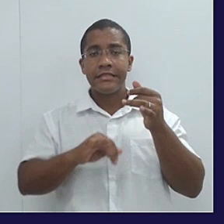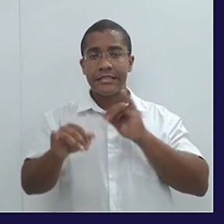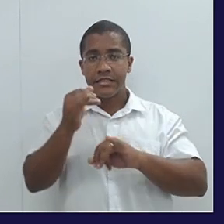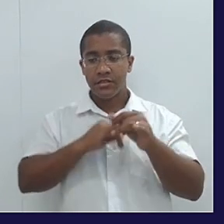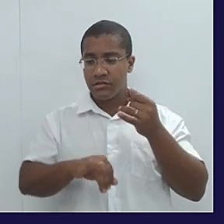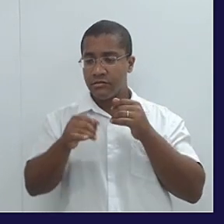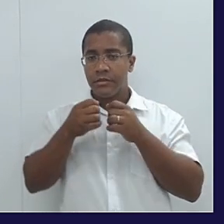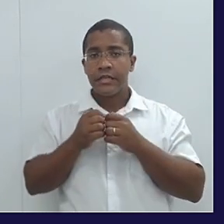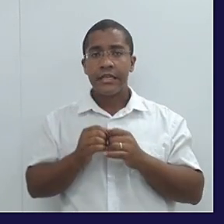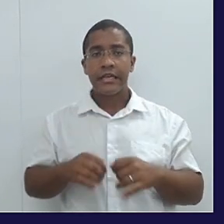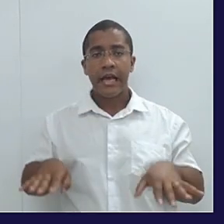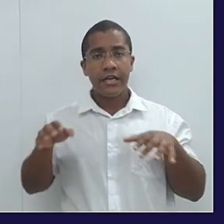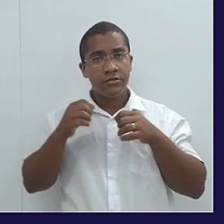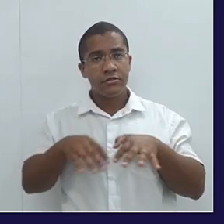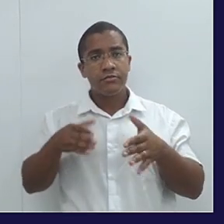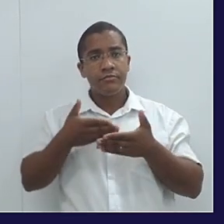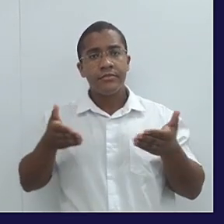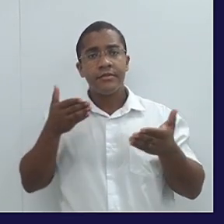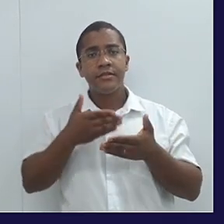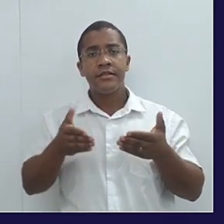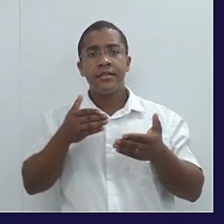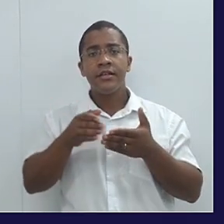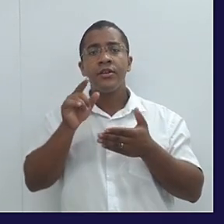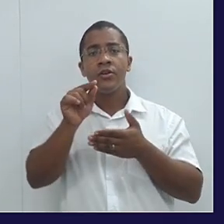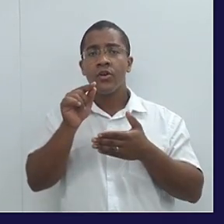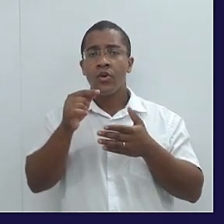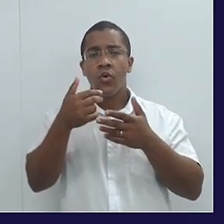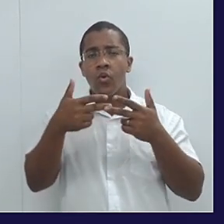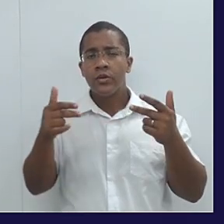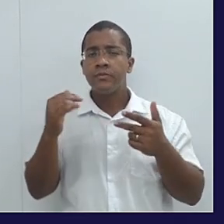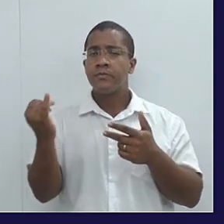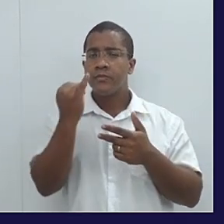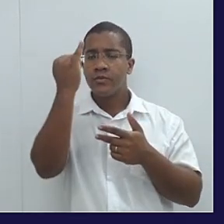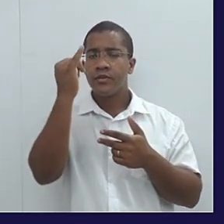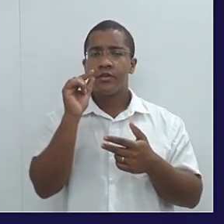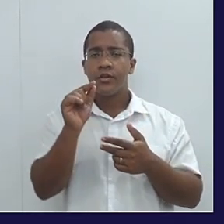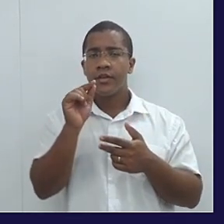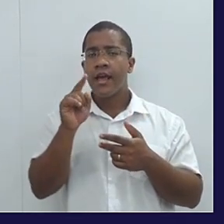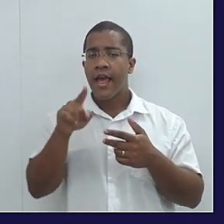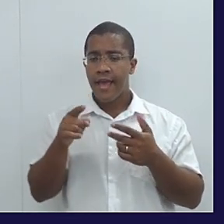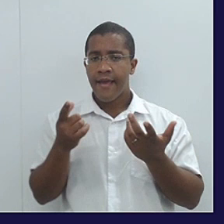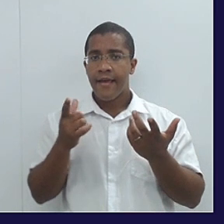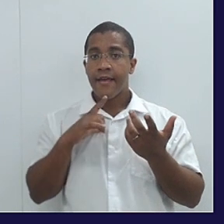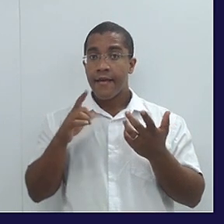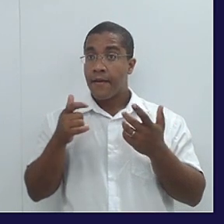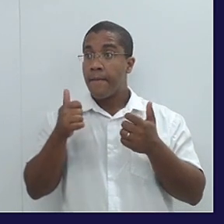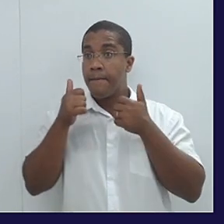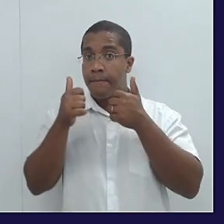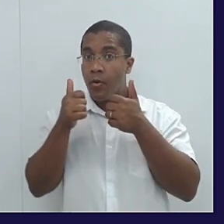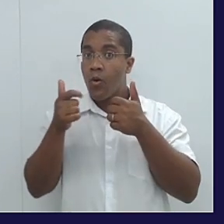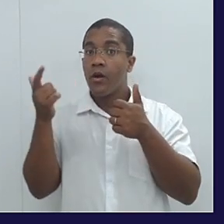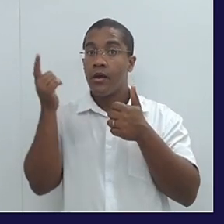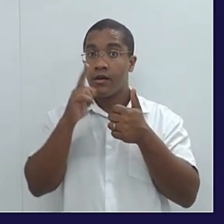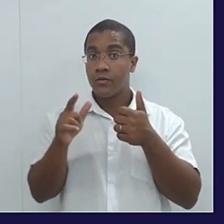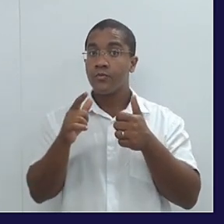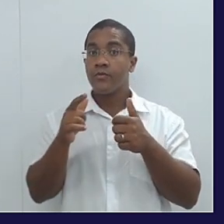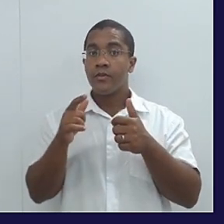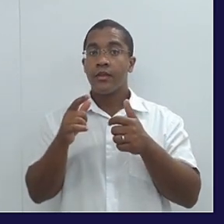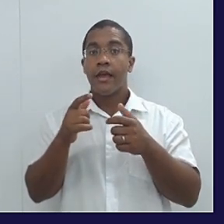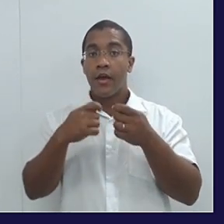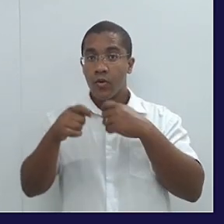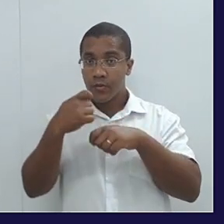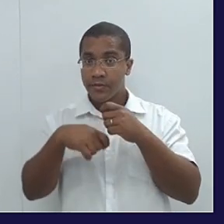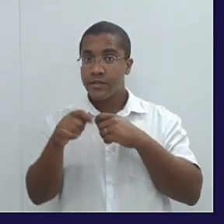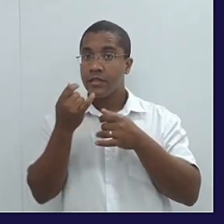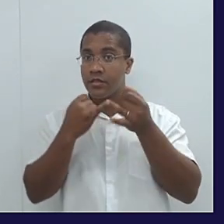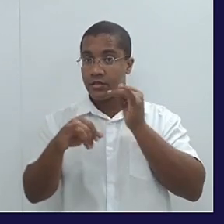eficiência energética, ela traz as informações mais importantes quando se fala de eficiência energética e